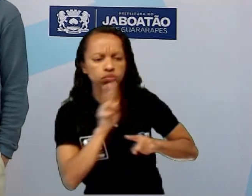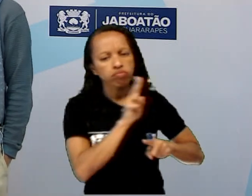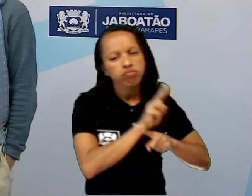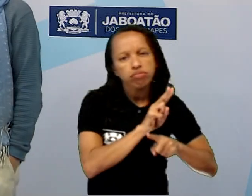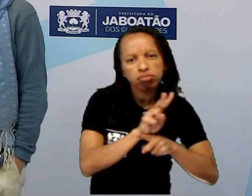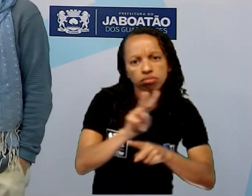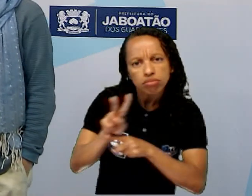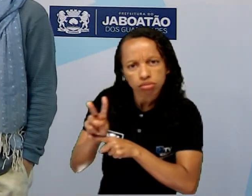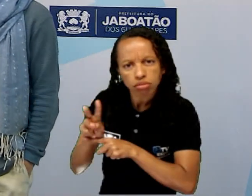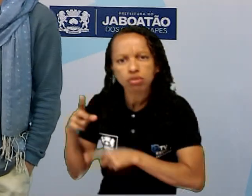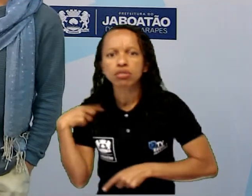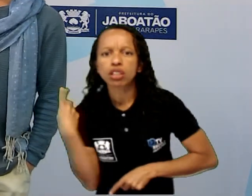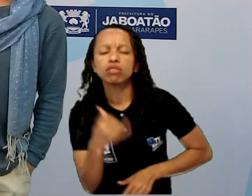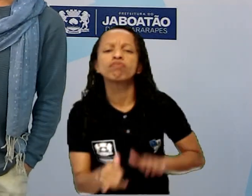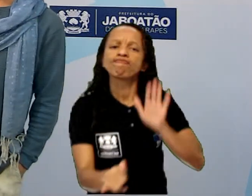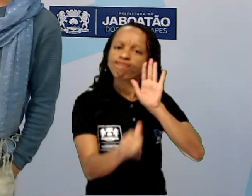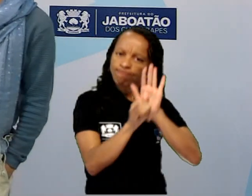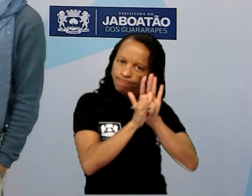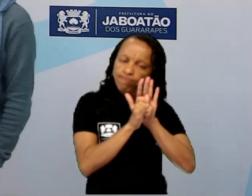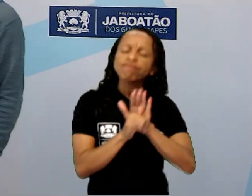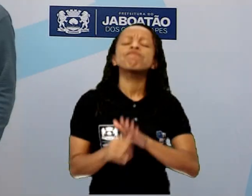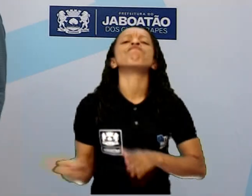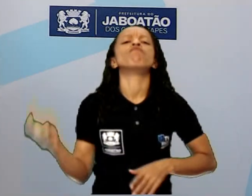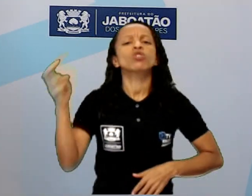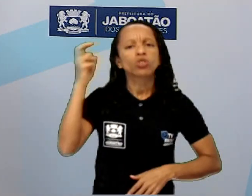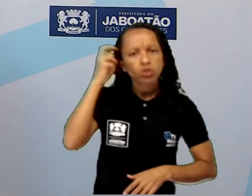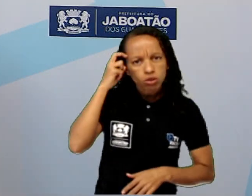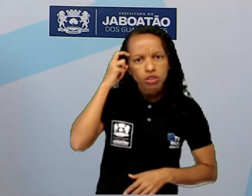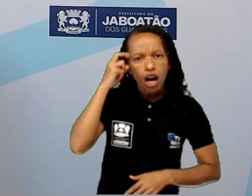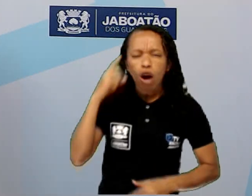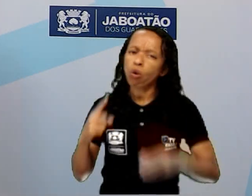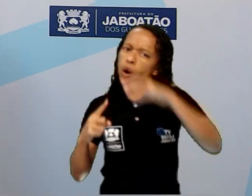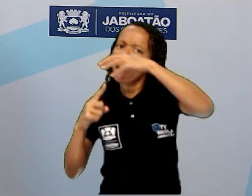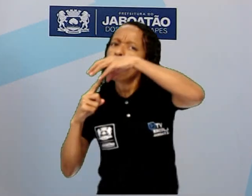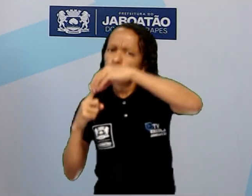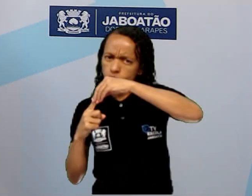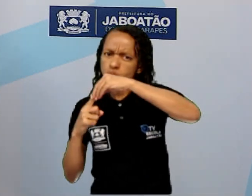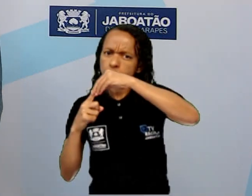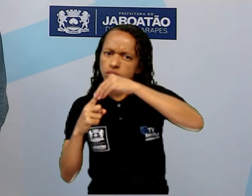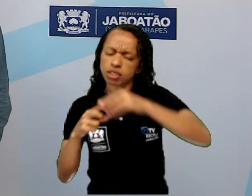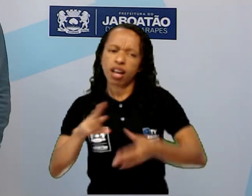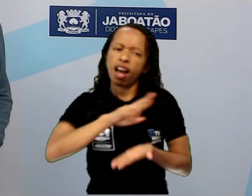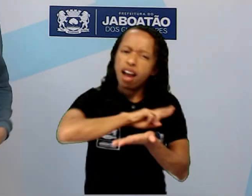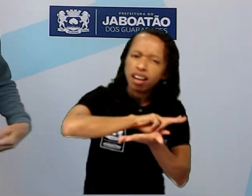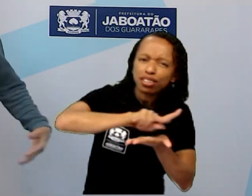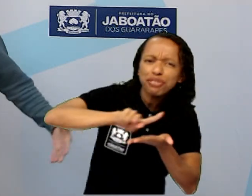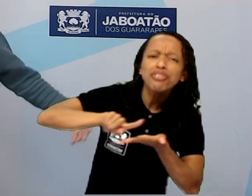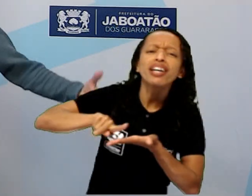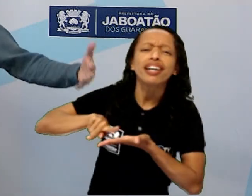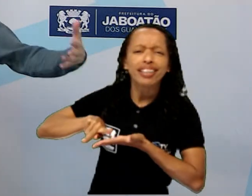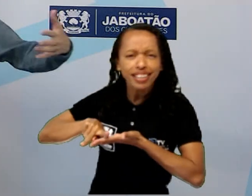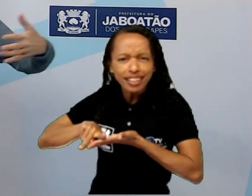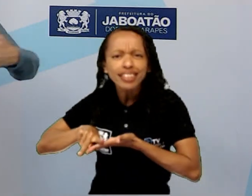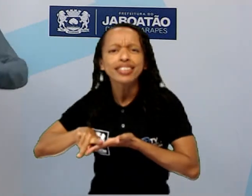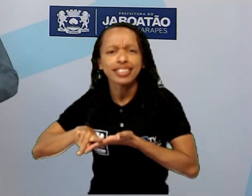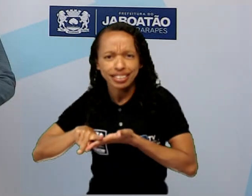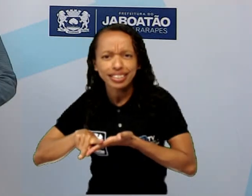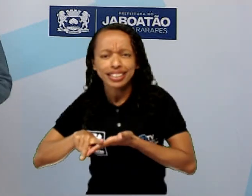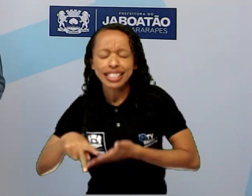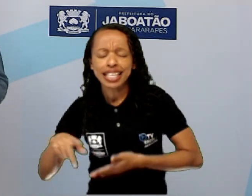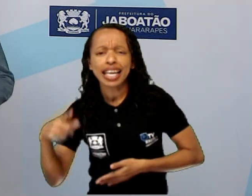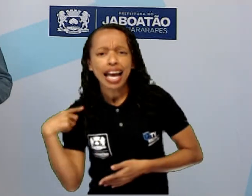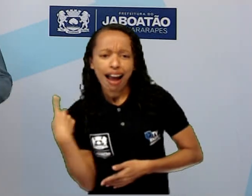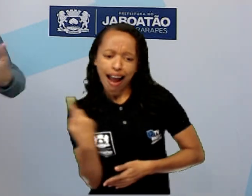nossa identidade cultural. Como eu já disse, é única, é diferente de muitos lugares do mundo, Porque a gente tem aqui muita gente que veio,